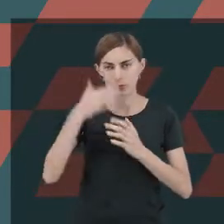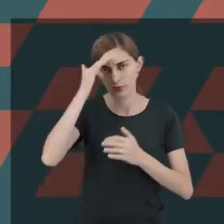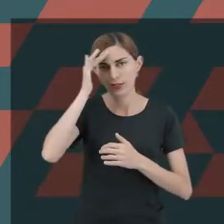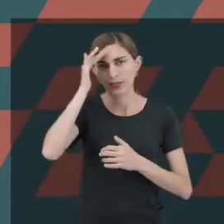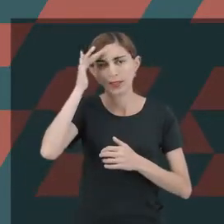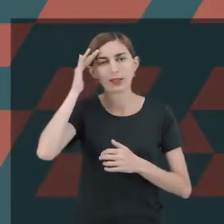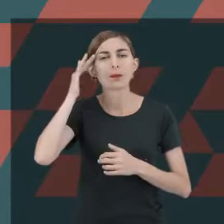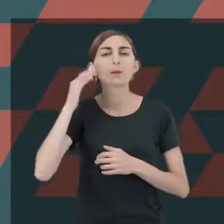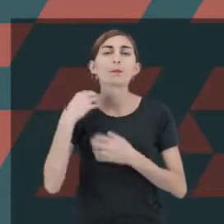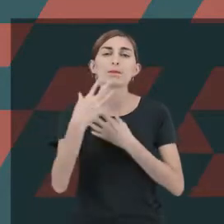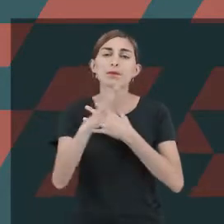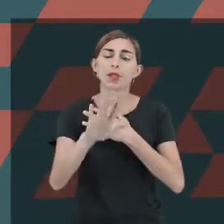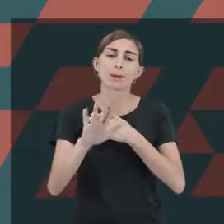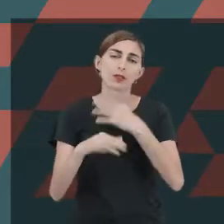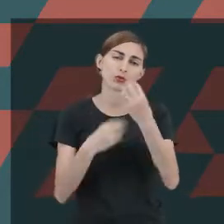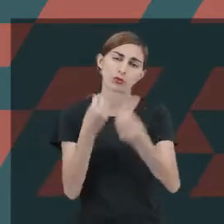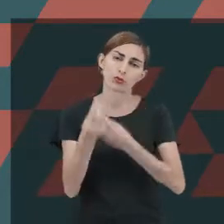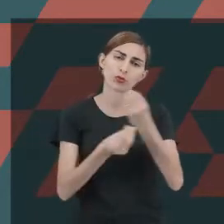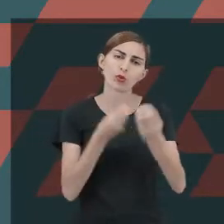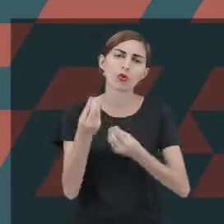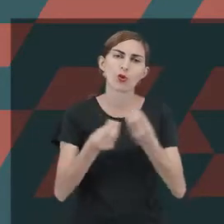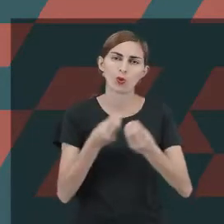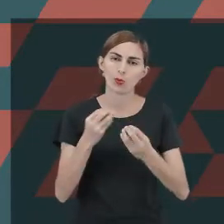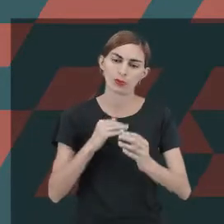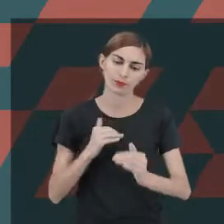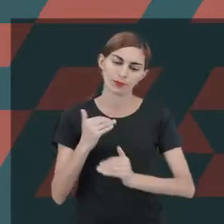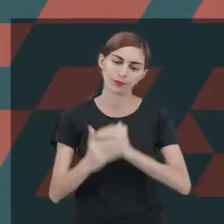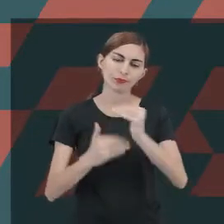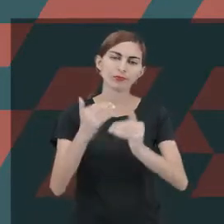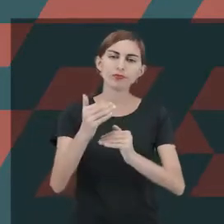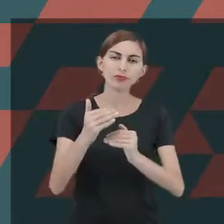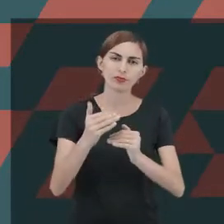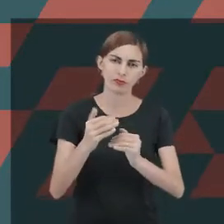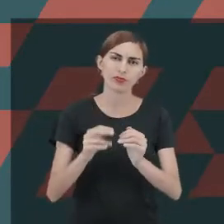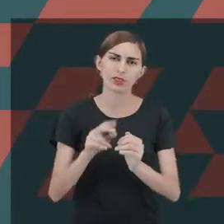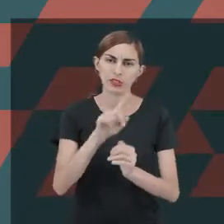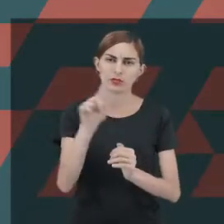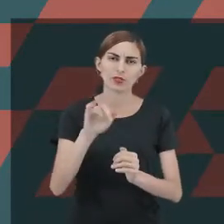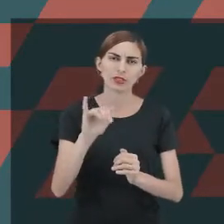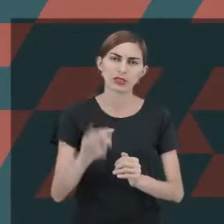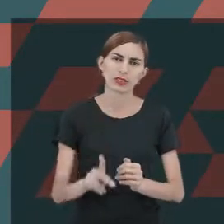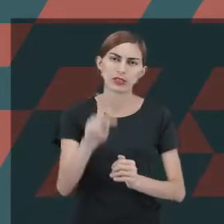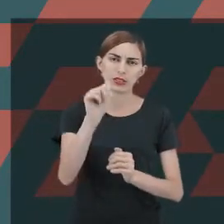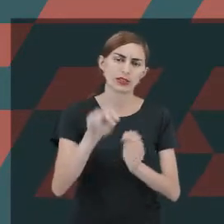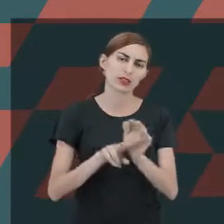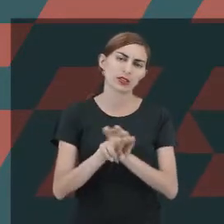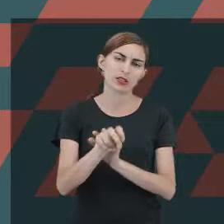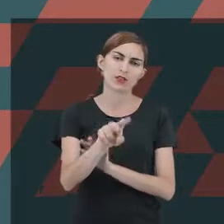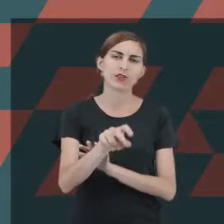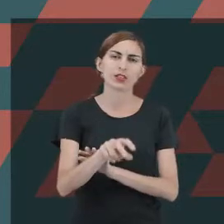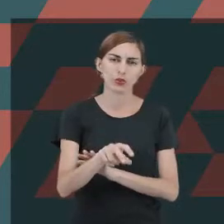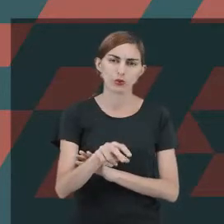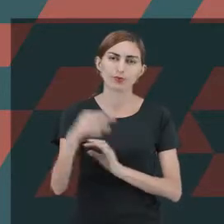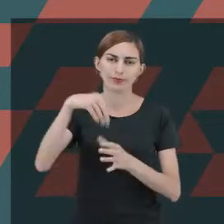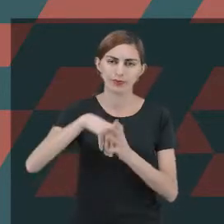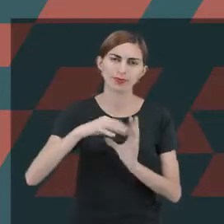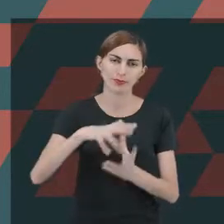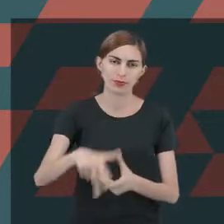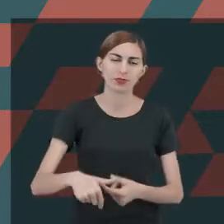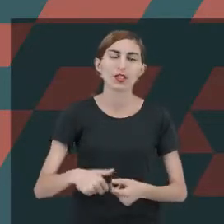mais como que funciona essa evolução do Zika vírus a nível mundial. E aí deu para a gente ver que o Zika